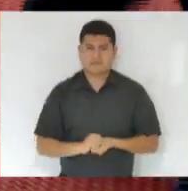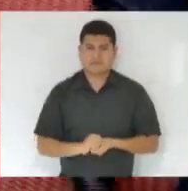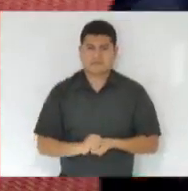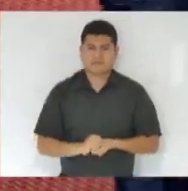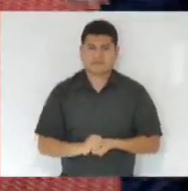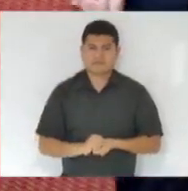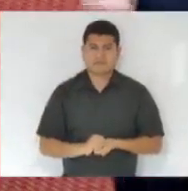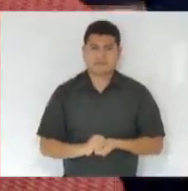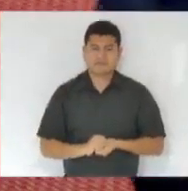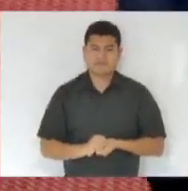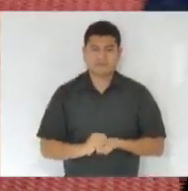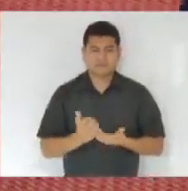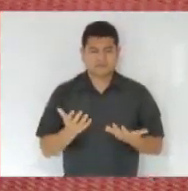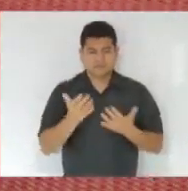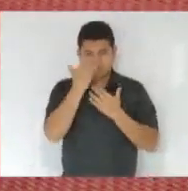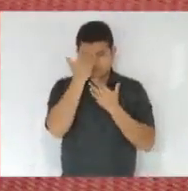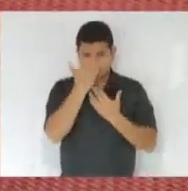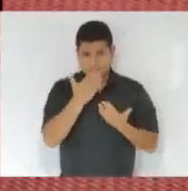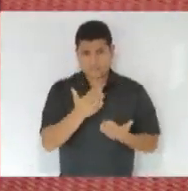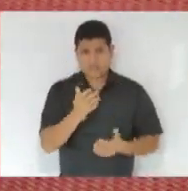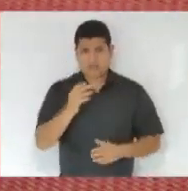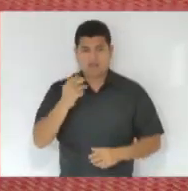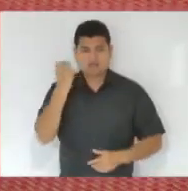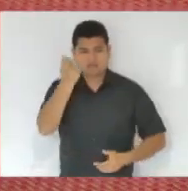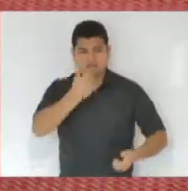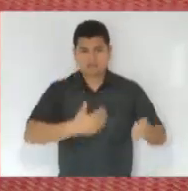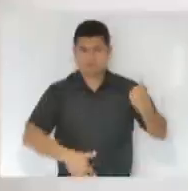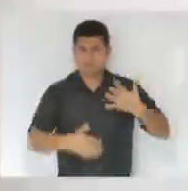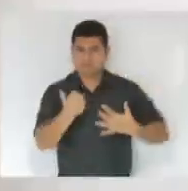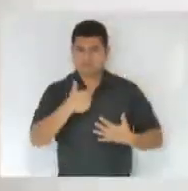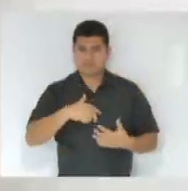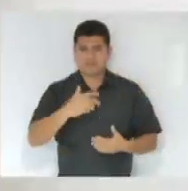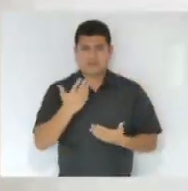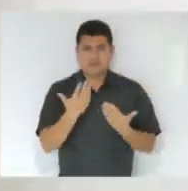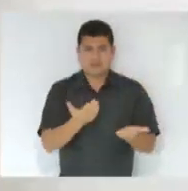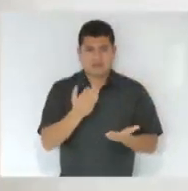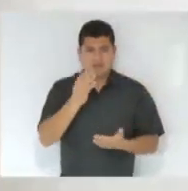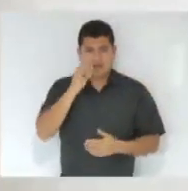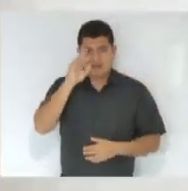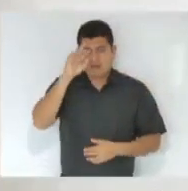Eu agradeço as palavras, deputado Milton Alves, deputado Maurício Scudillac,